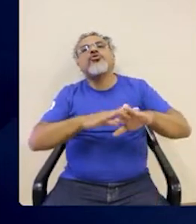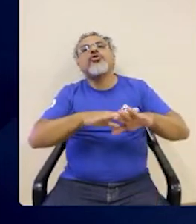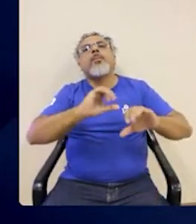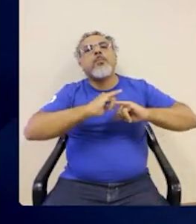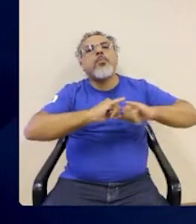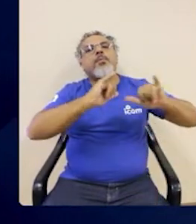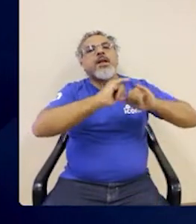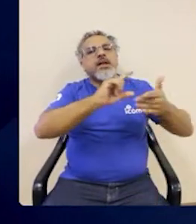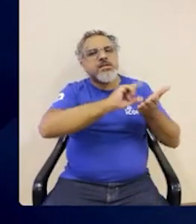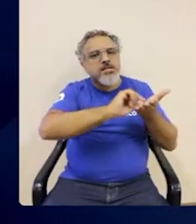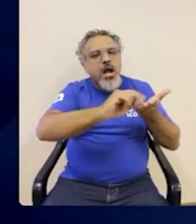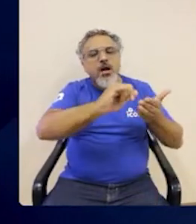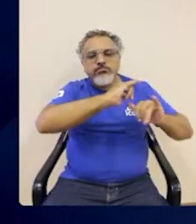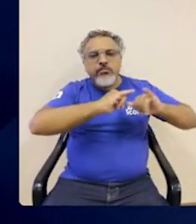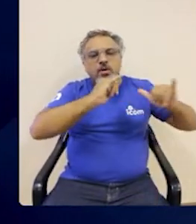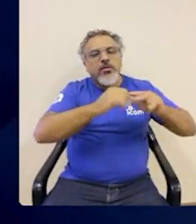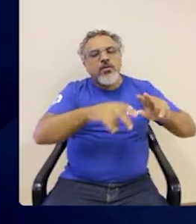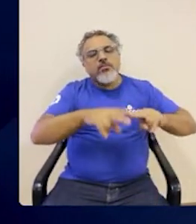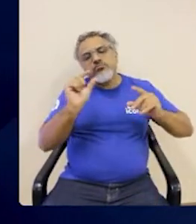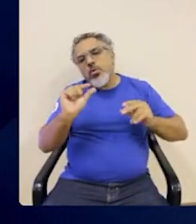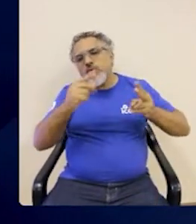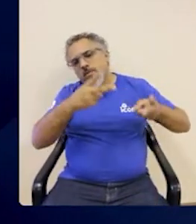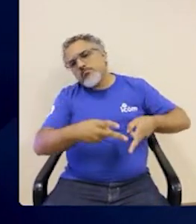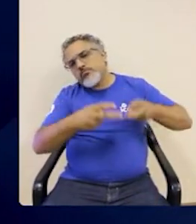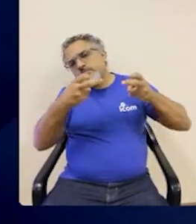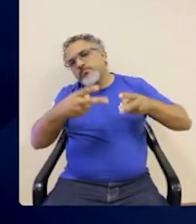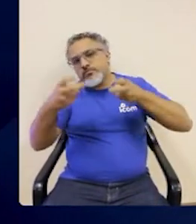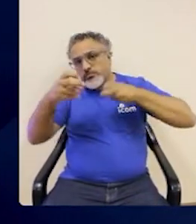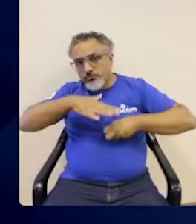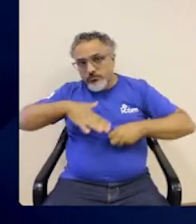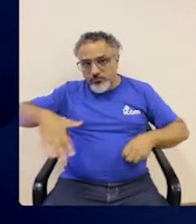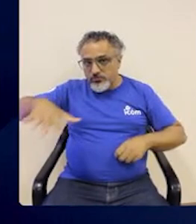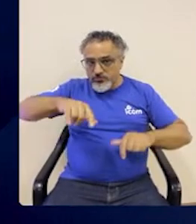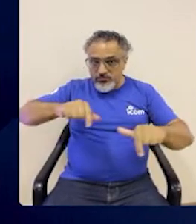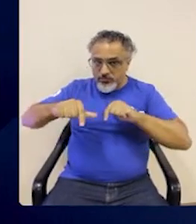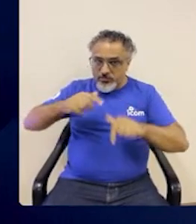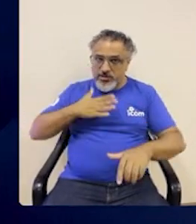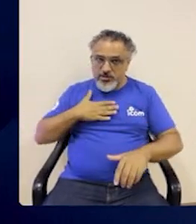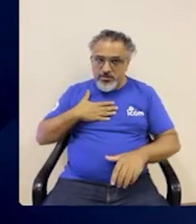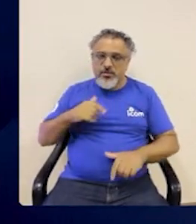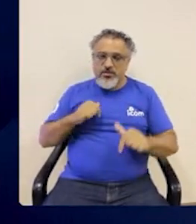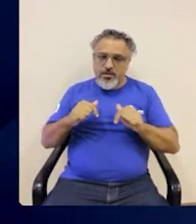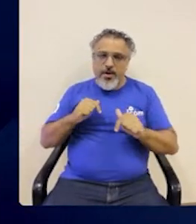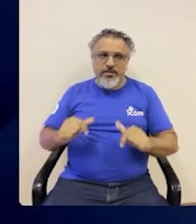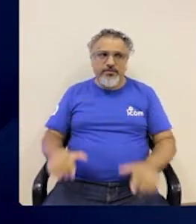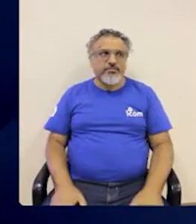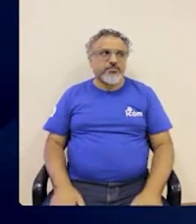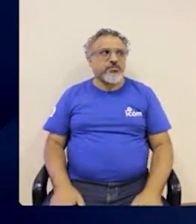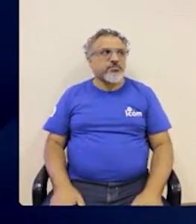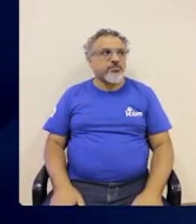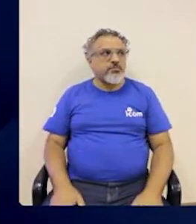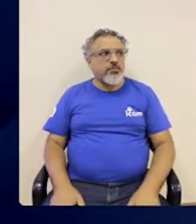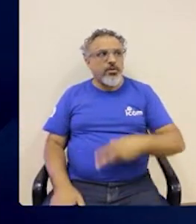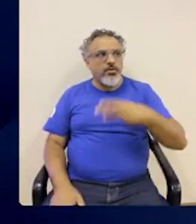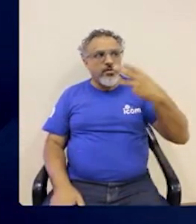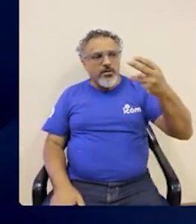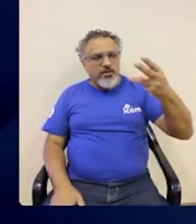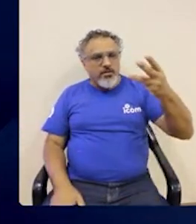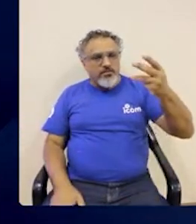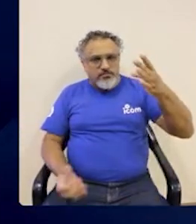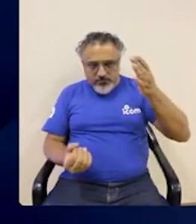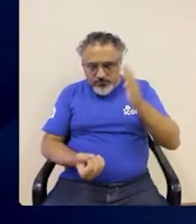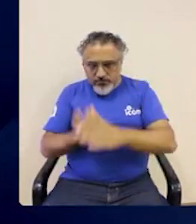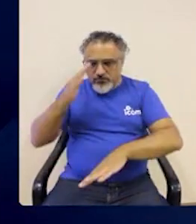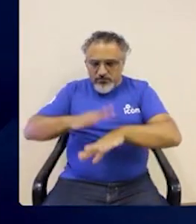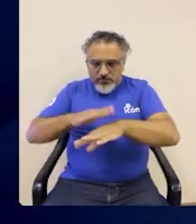publicações, mas também um pouco das percepções, principalmente no serviço que eu trabalho, que eu atuo, e um pouco dos subsídios